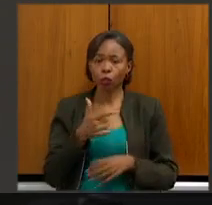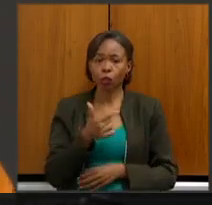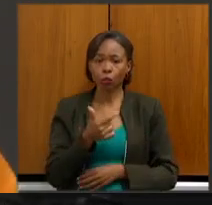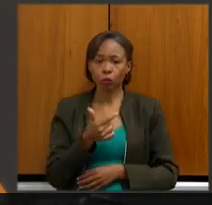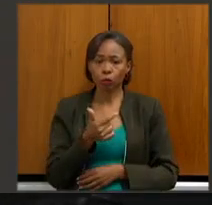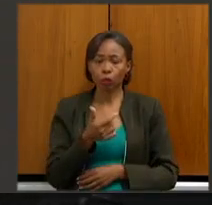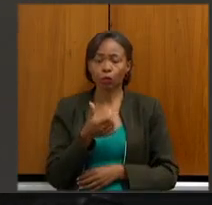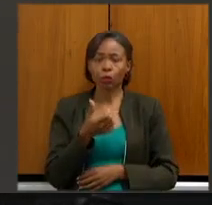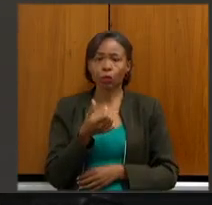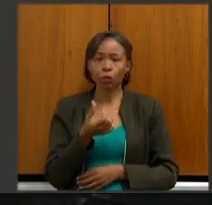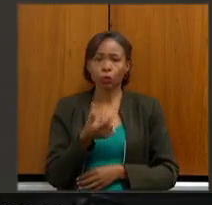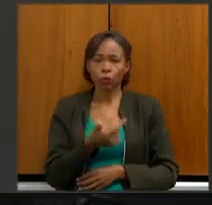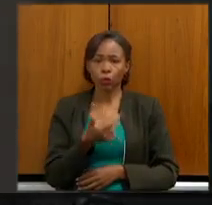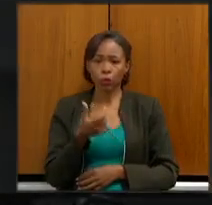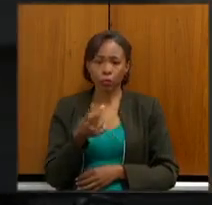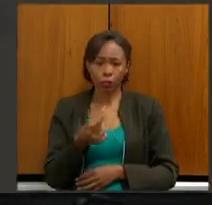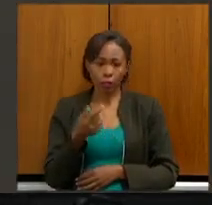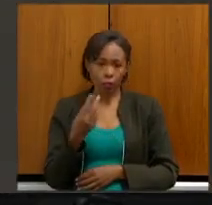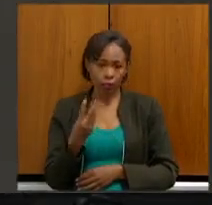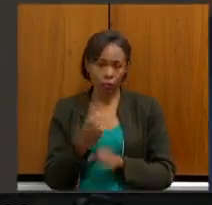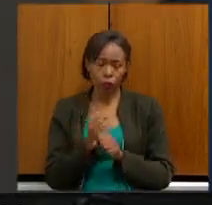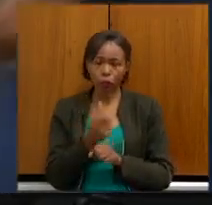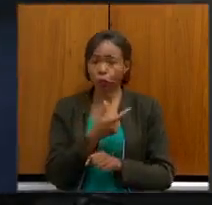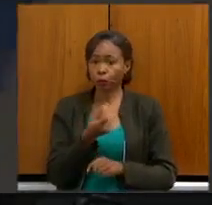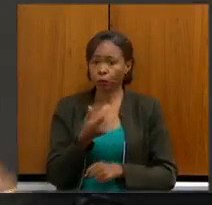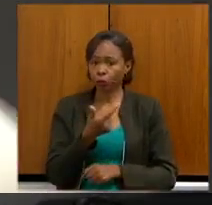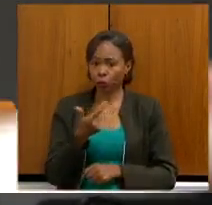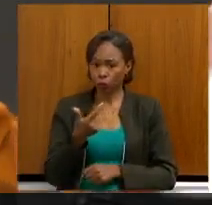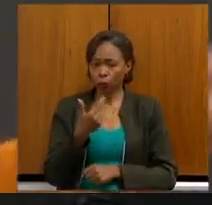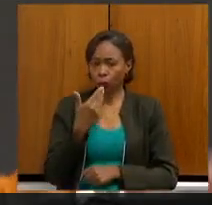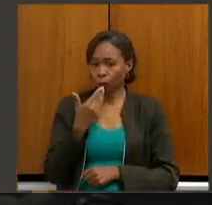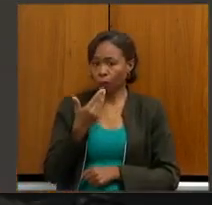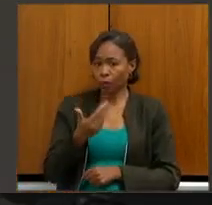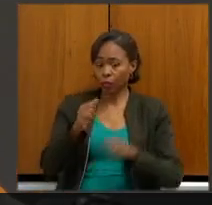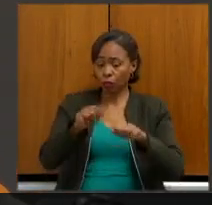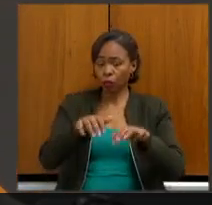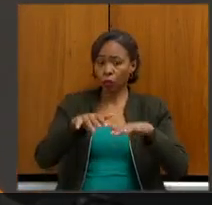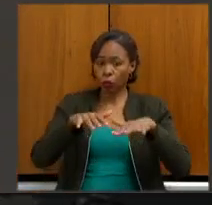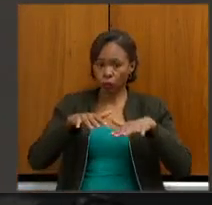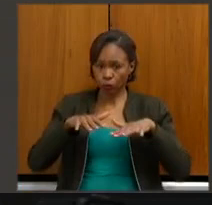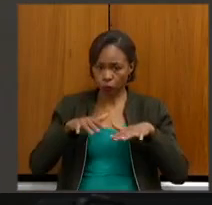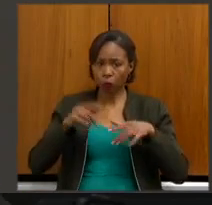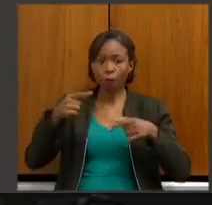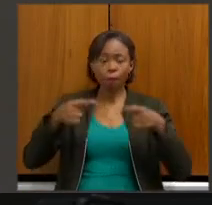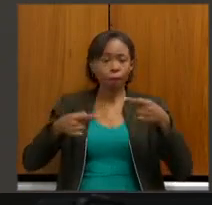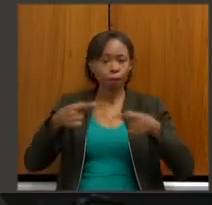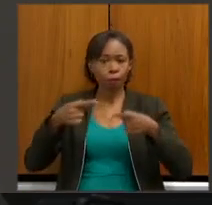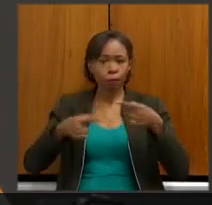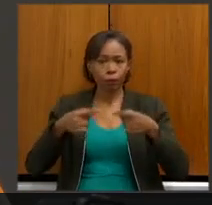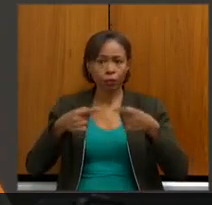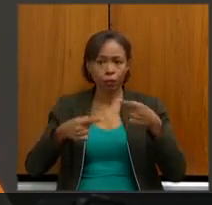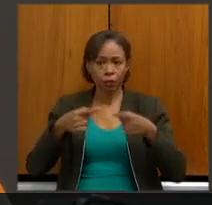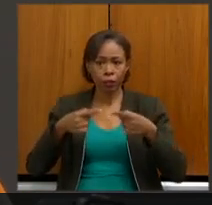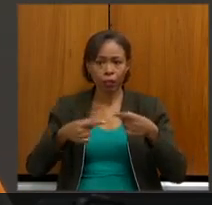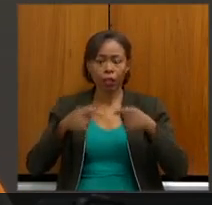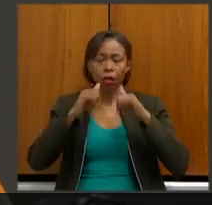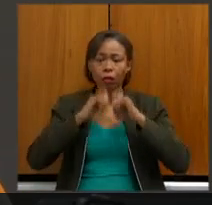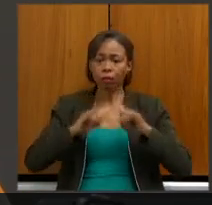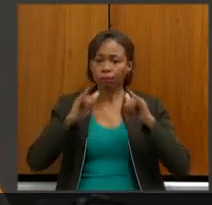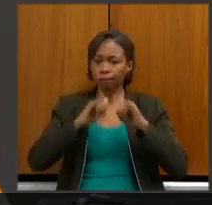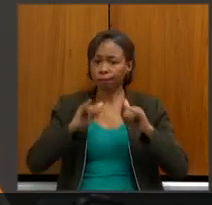263 2022 requer que seja realizada audiência pública para debater a repercussão e